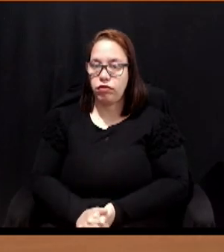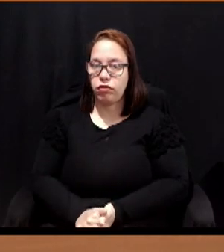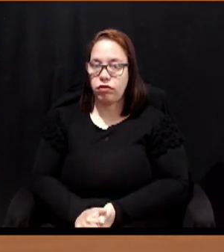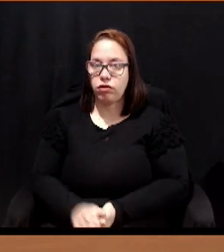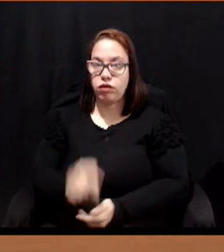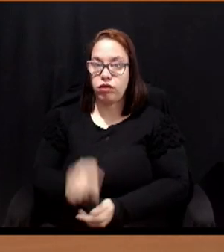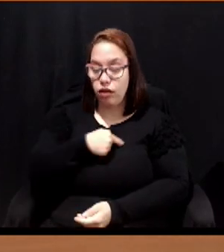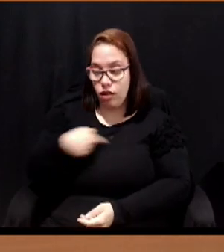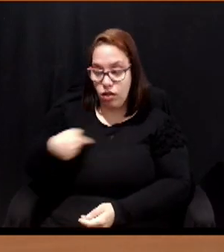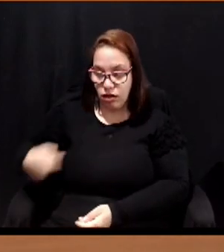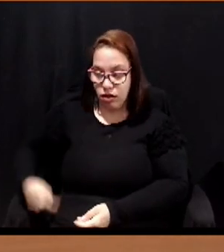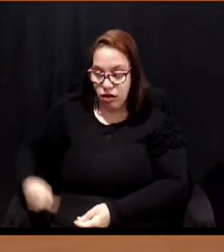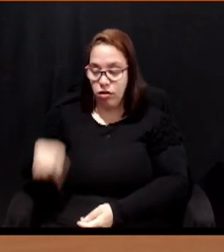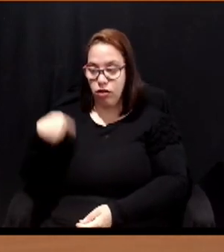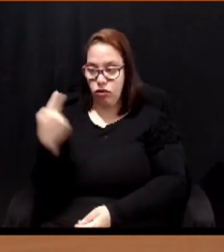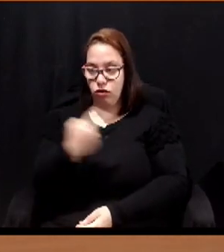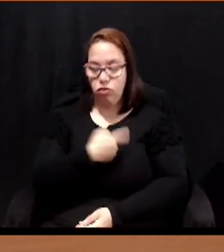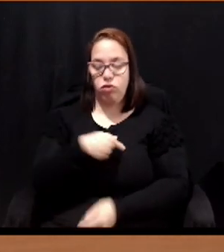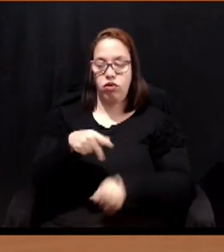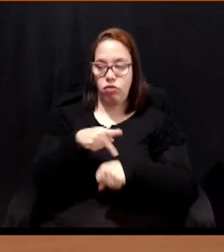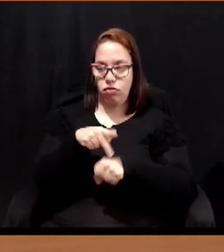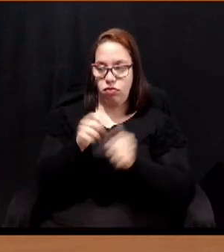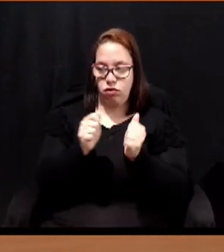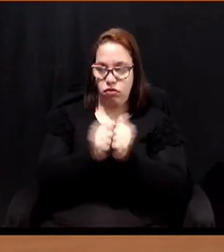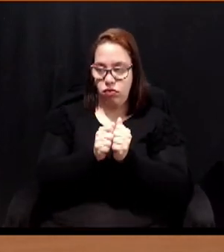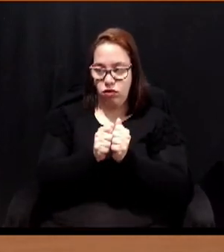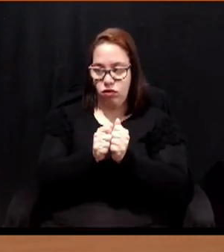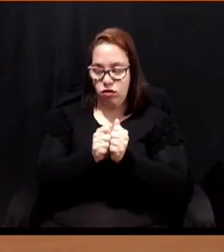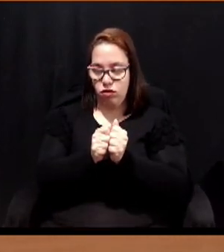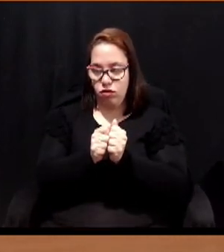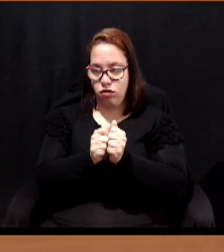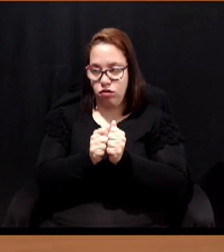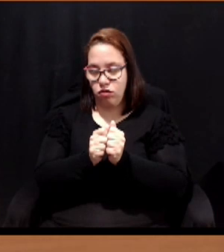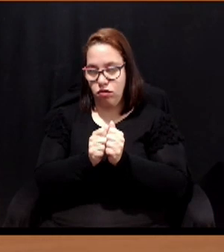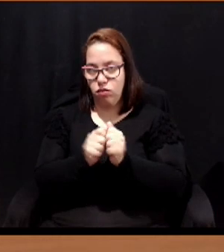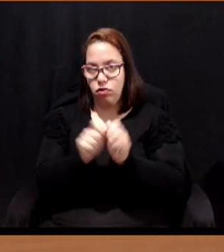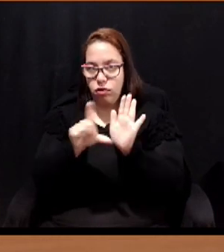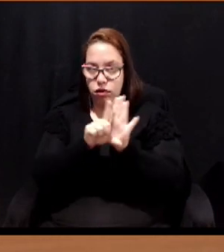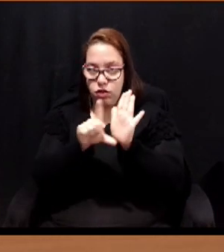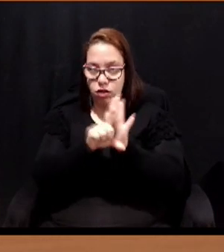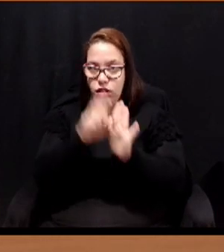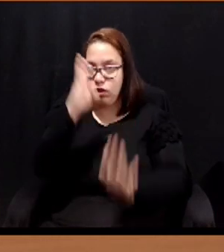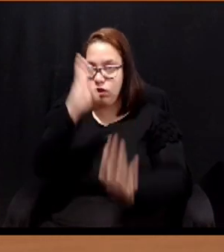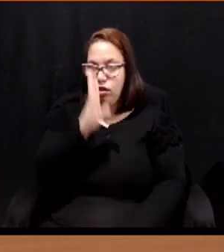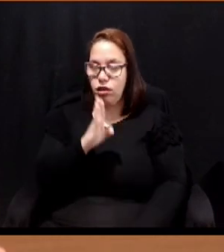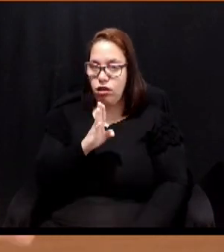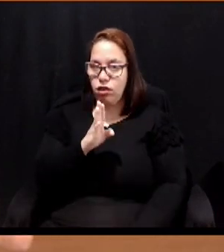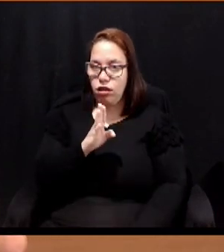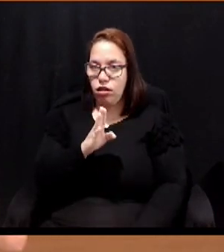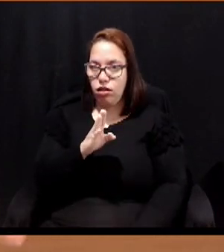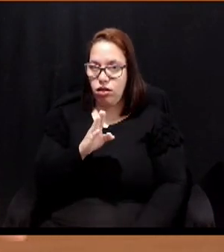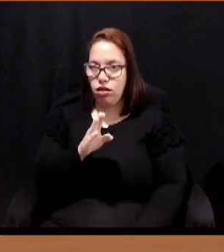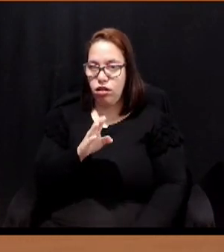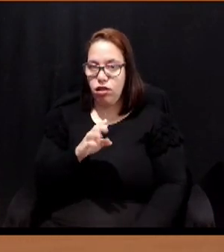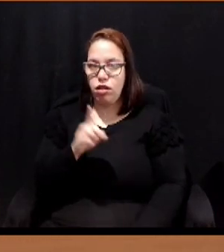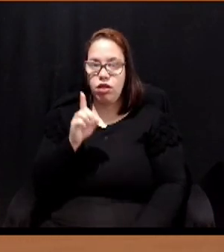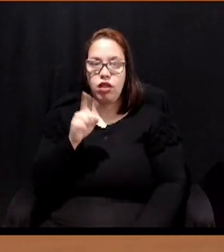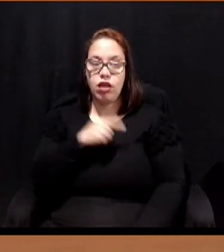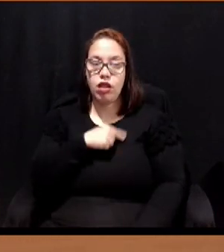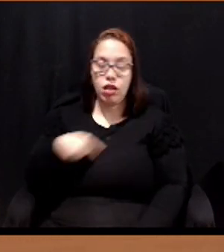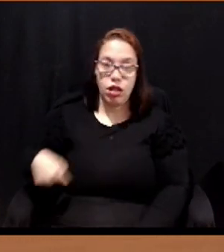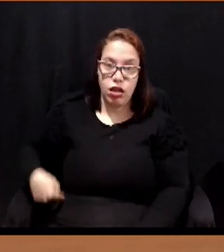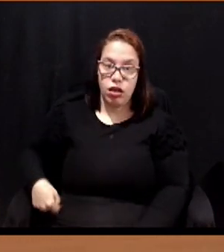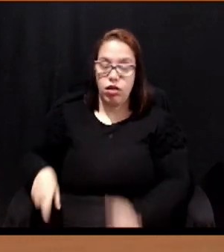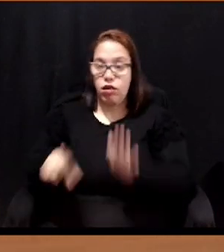nosso país, ela tem que agir segundo as leis brasileiras, ela não vai agir segundo as leis chinesas, né?